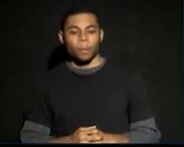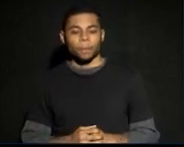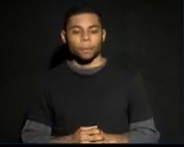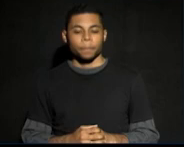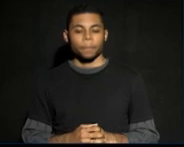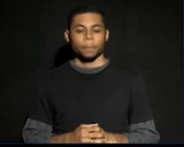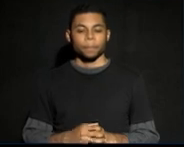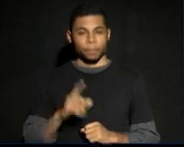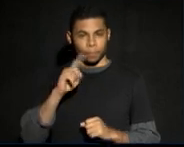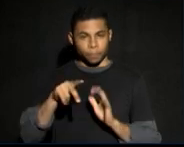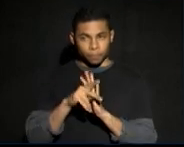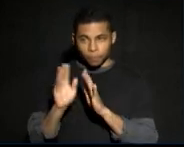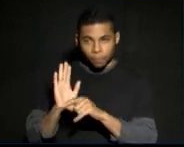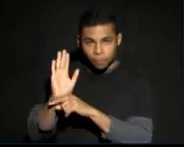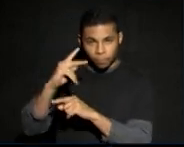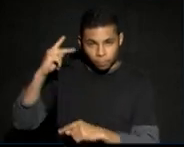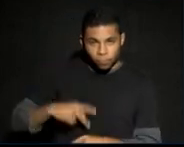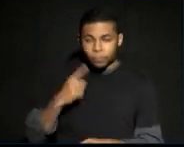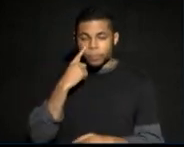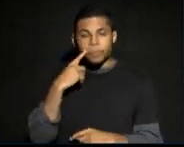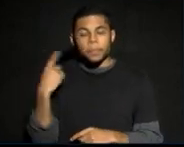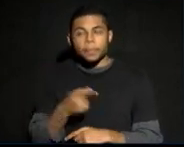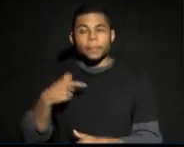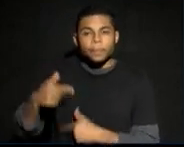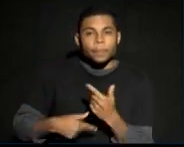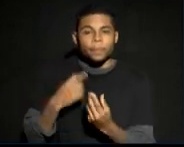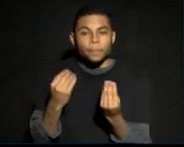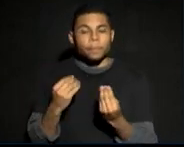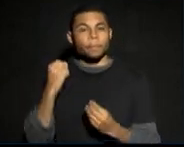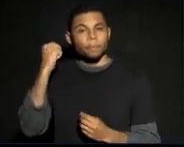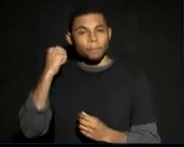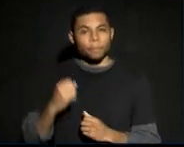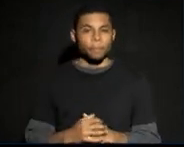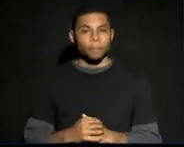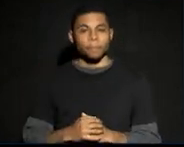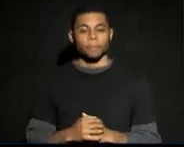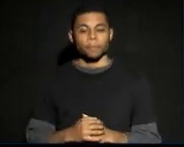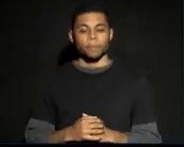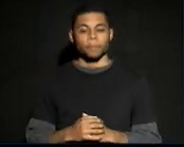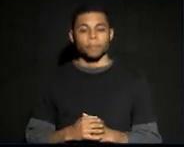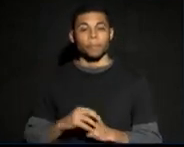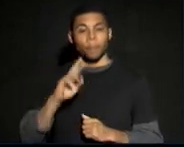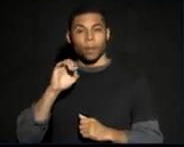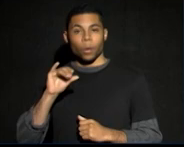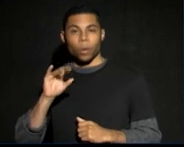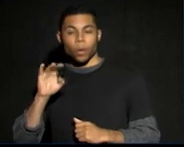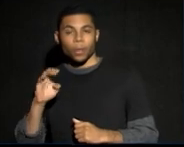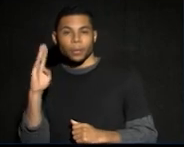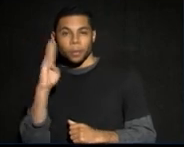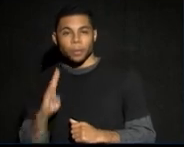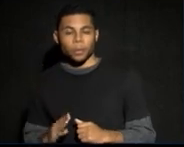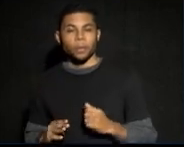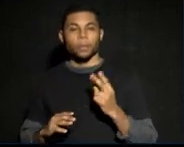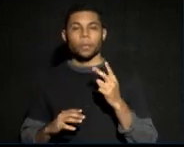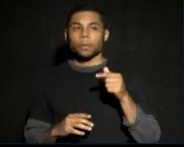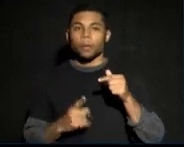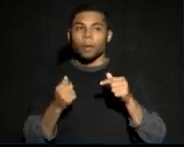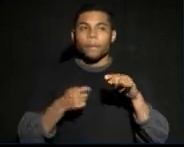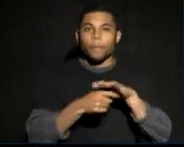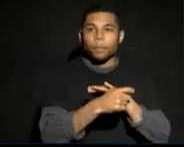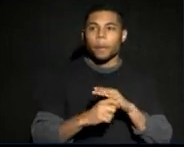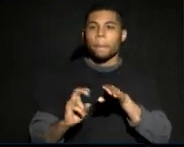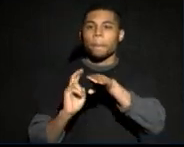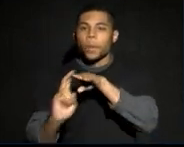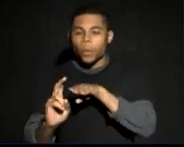era um assessor do presidente não toma aqui trabalhando para fazer operação sofisticada pode que fascinam ricotta no Brasil 1720 de